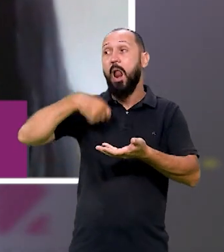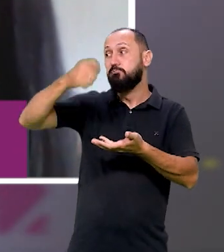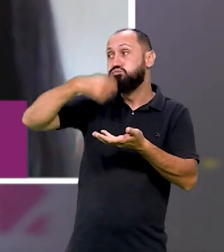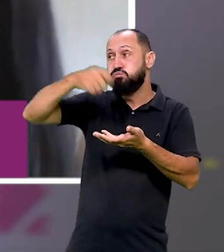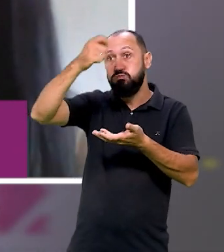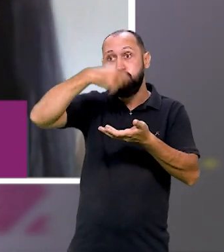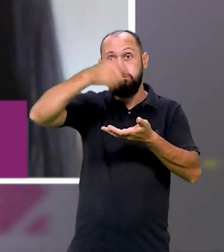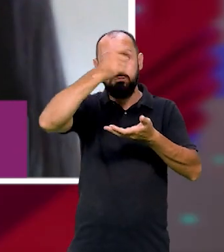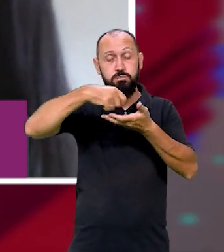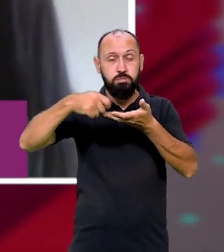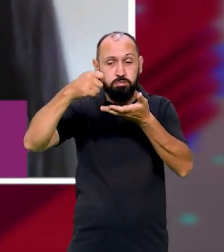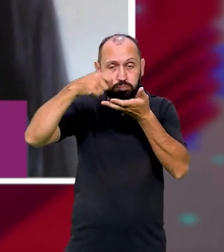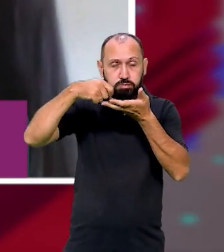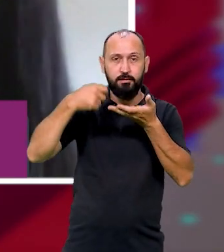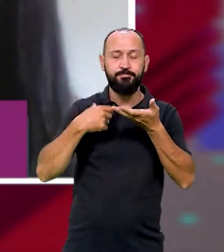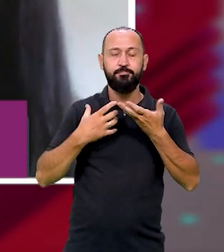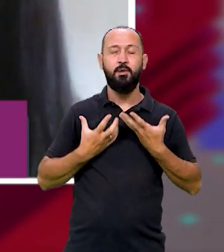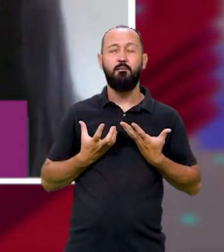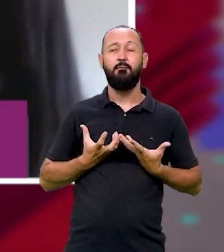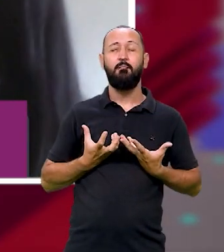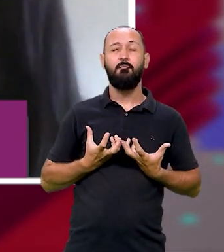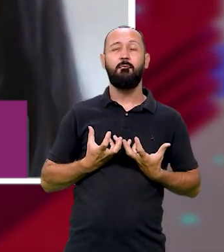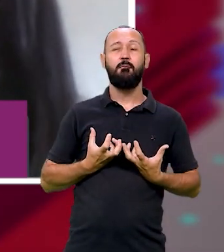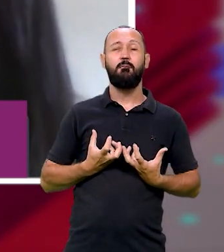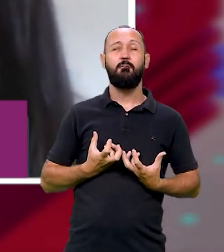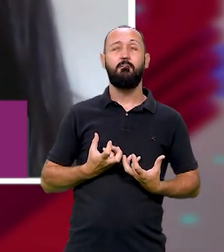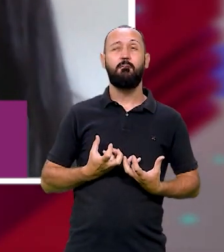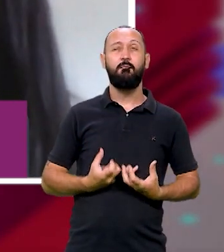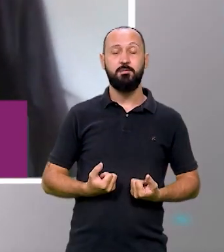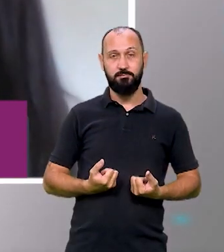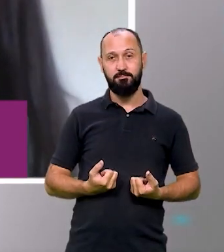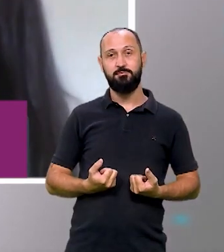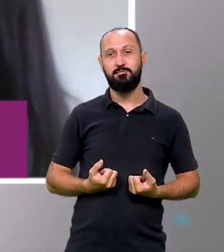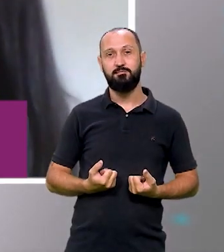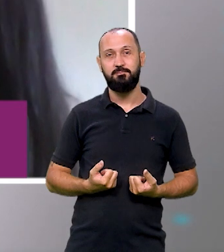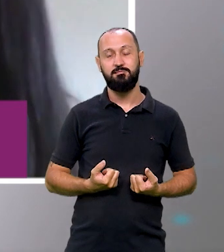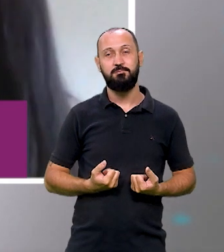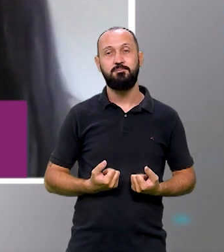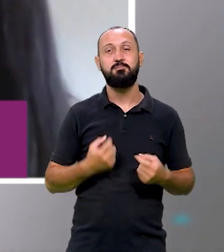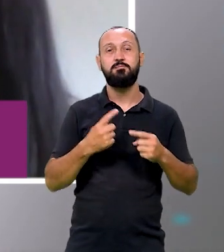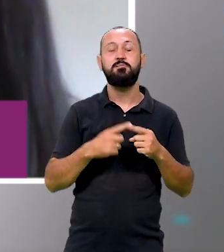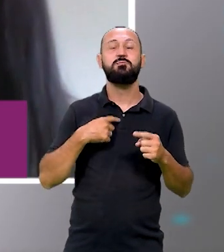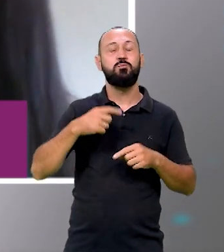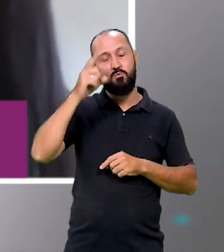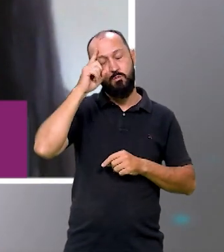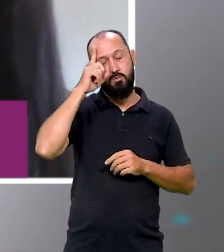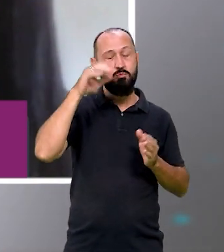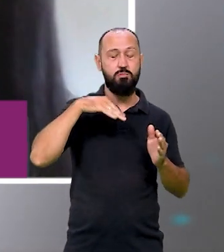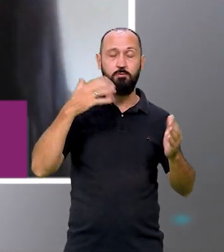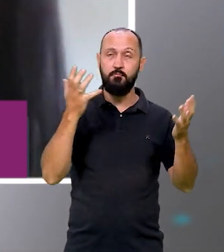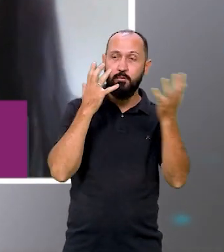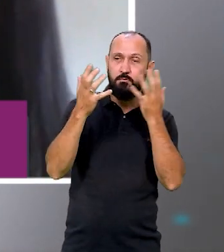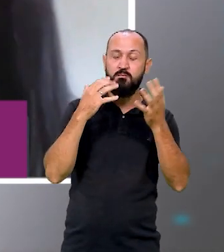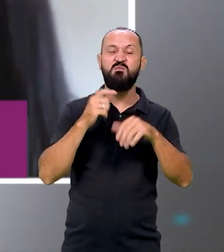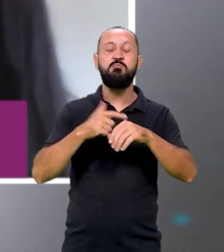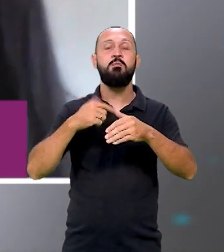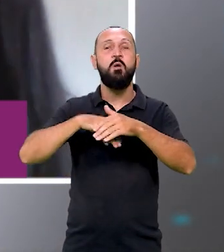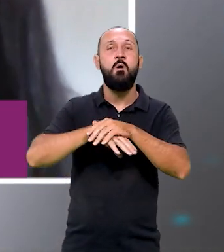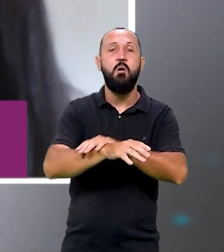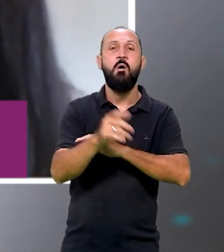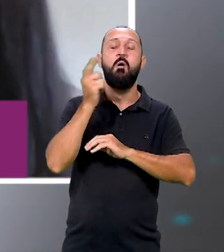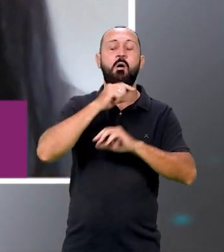e muito rápido, que isso lentifica a digestão quando a gente fica um período muito grande sem se alimentar. Que às vezes na correria do dia a dia, né, nem